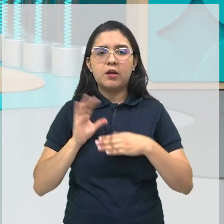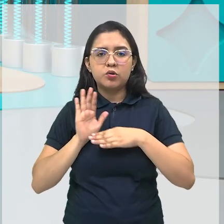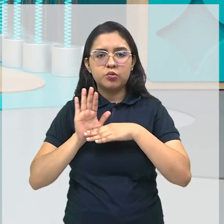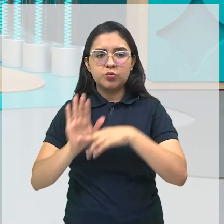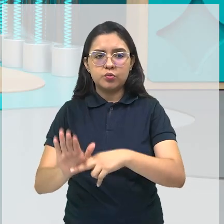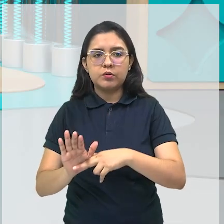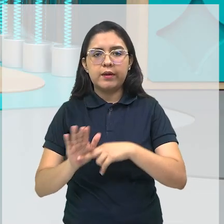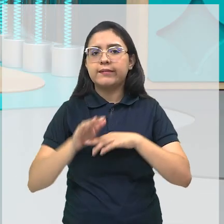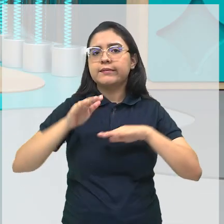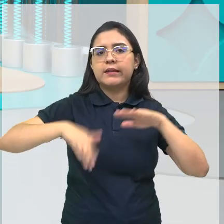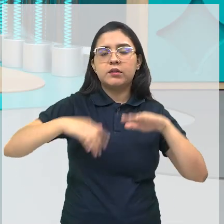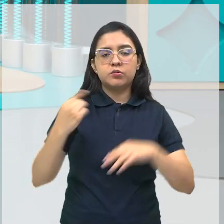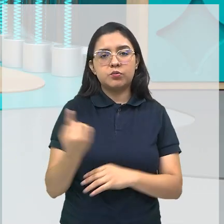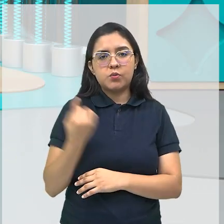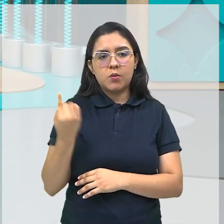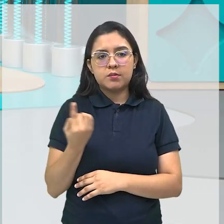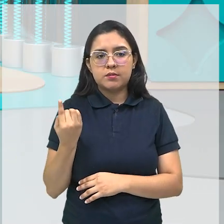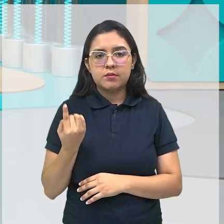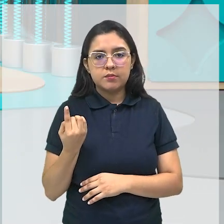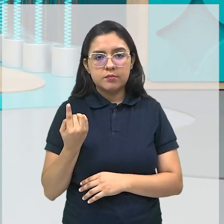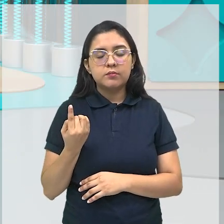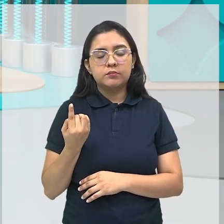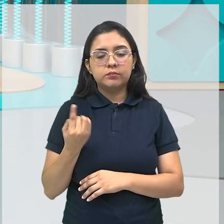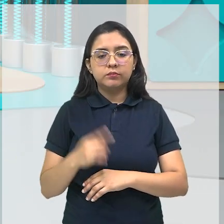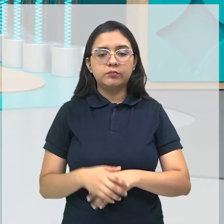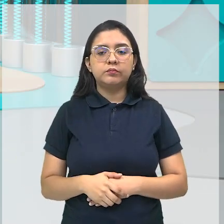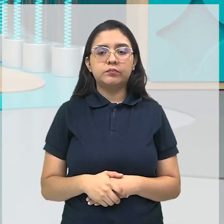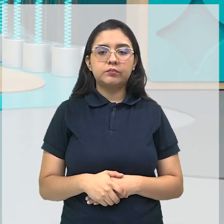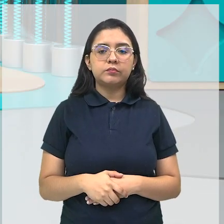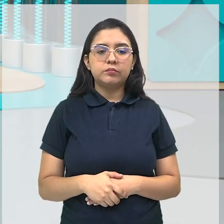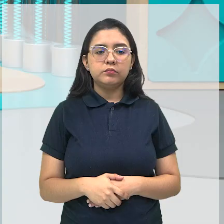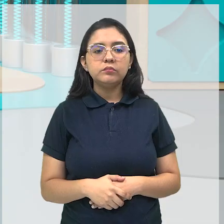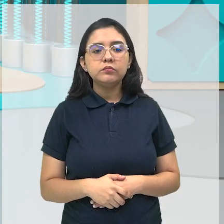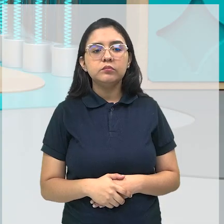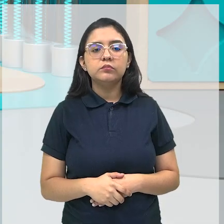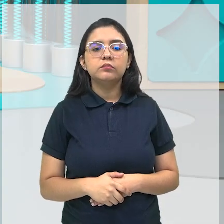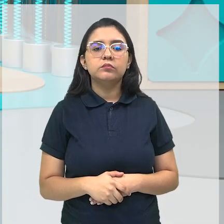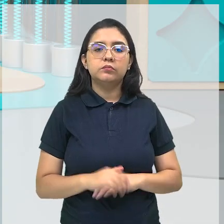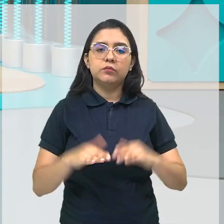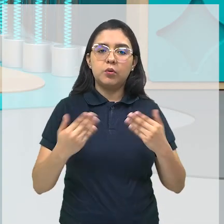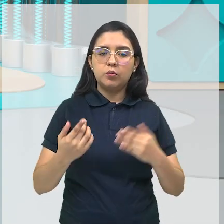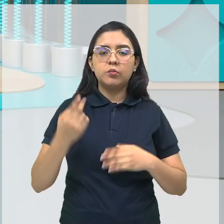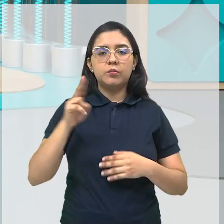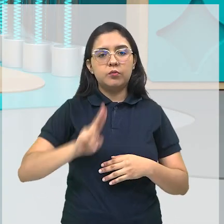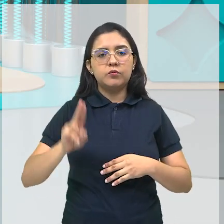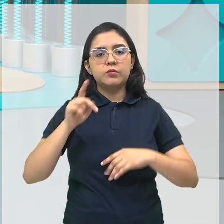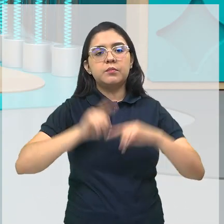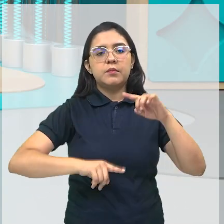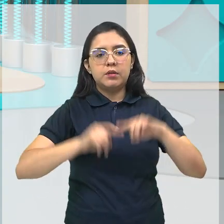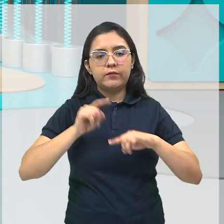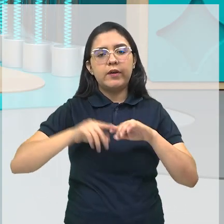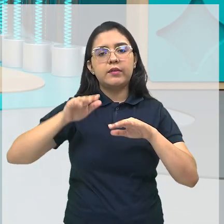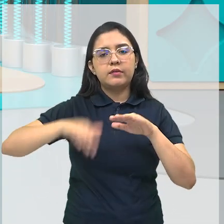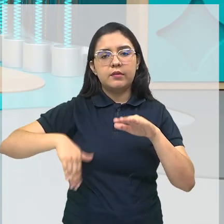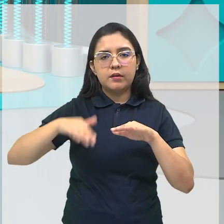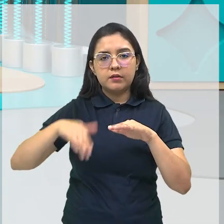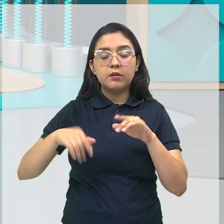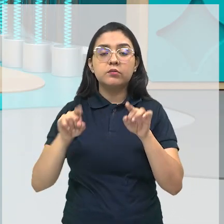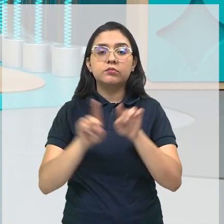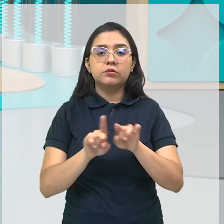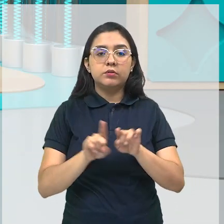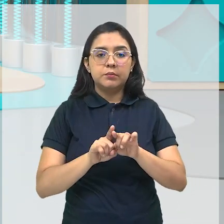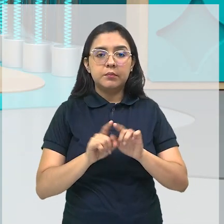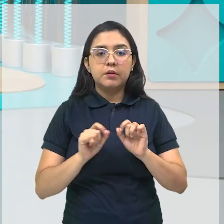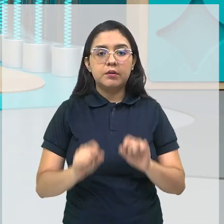filmes nadando sozinho, sem nada, não. Pega o flutuante, pega a boia e vai nadando e leva outro para a